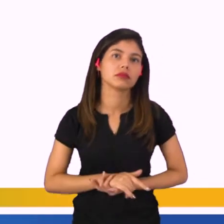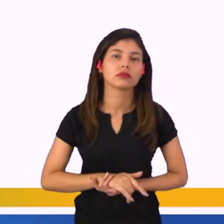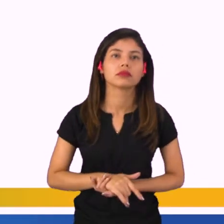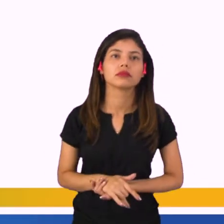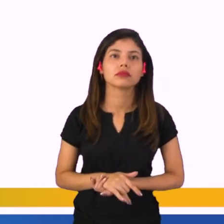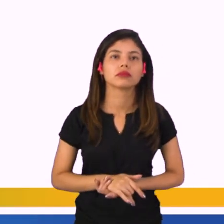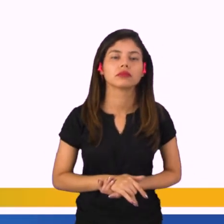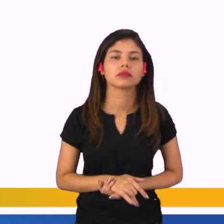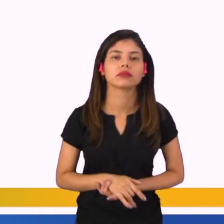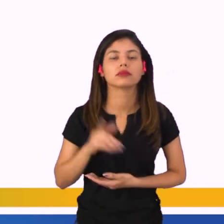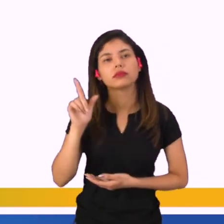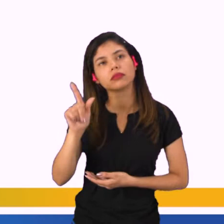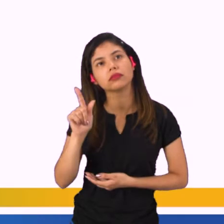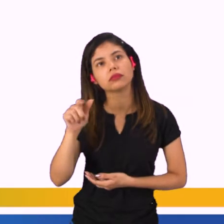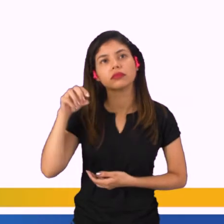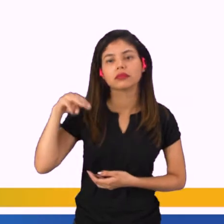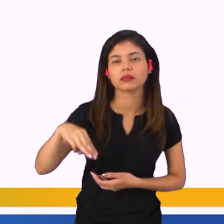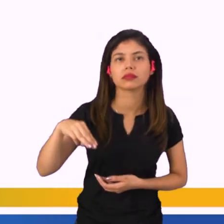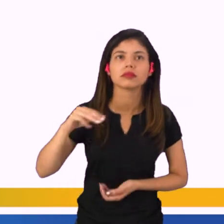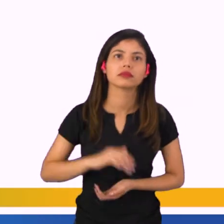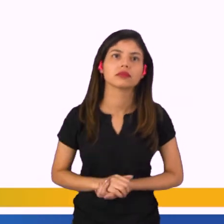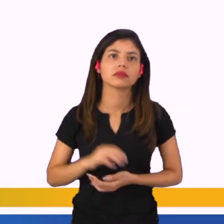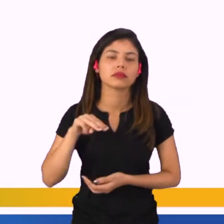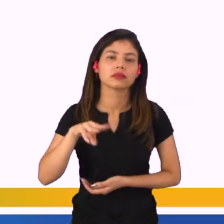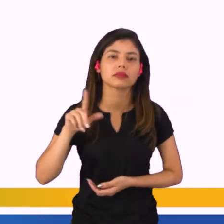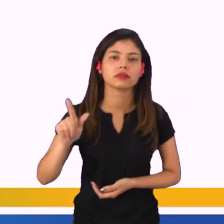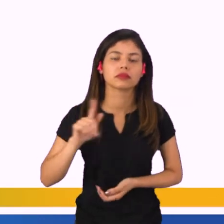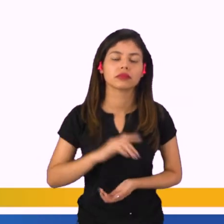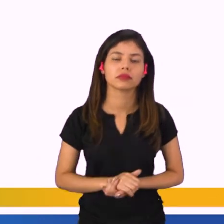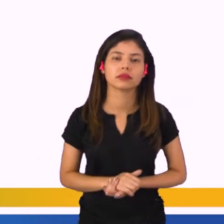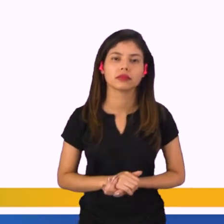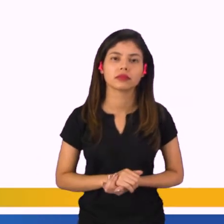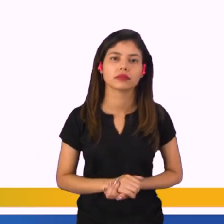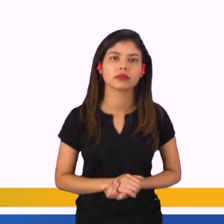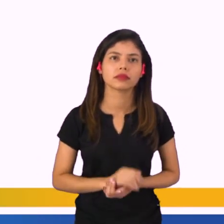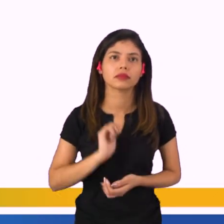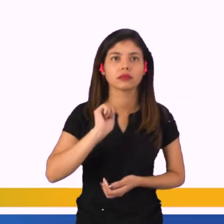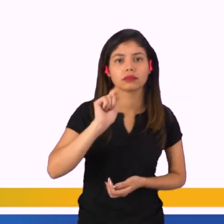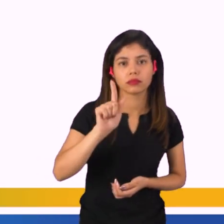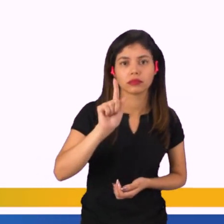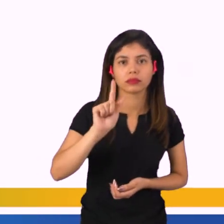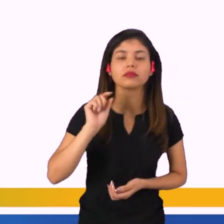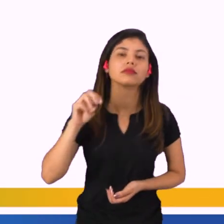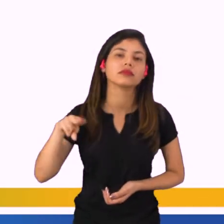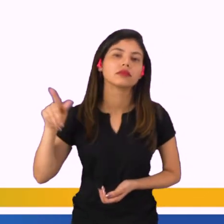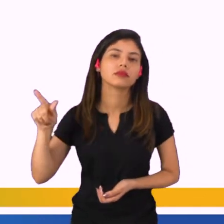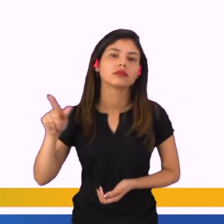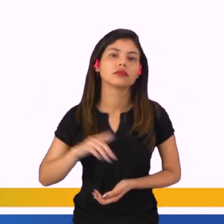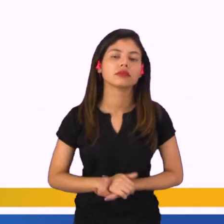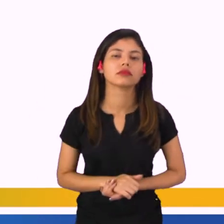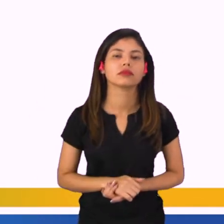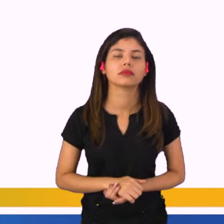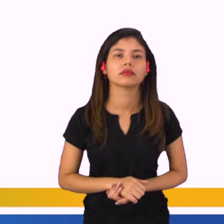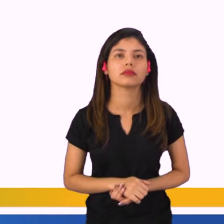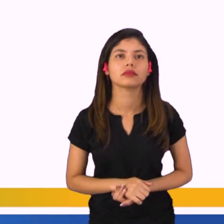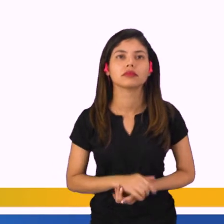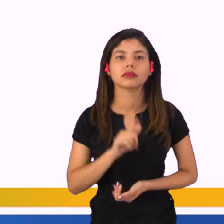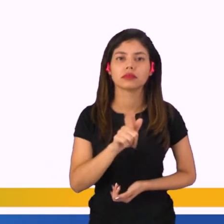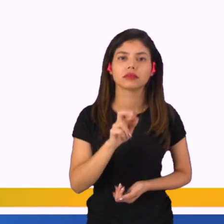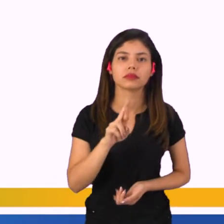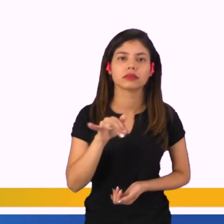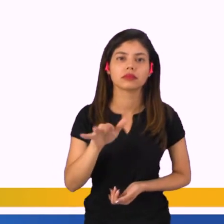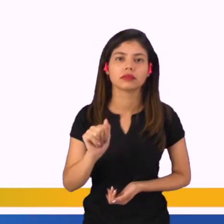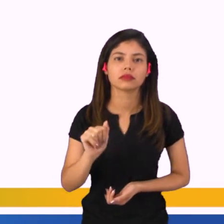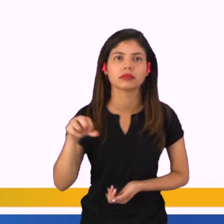do quilograma, que são o grama e o miligrama, sendo seus símbolos aí, respectivamente, G e mg, G de